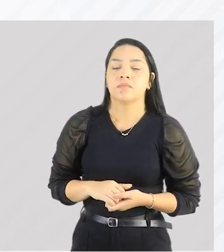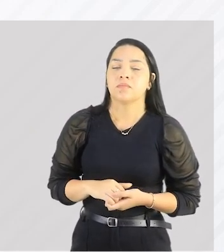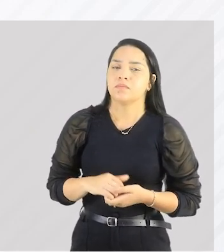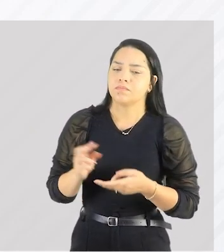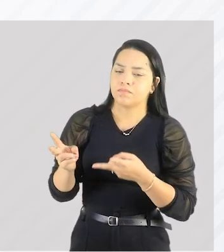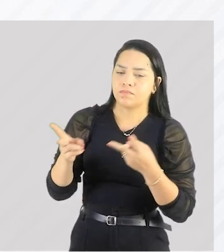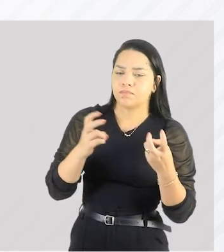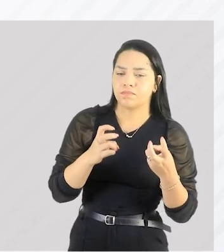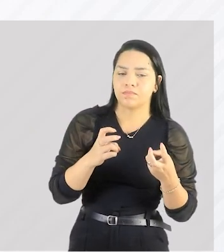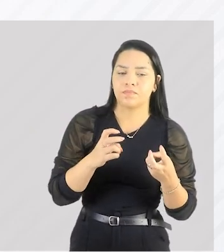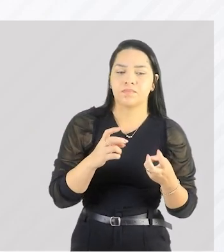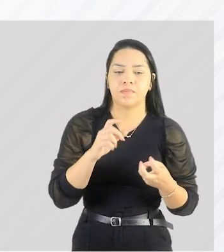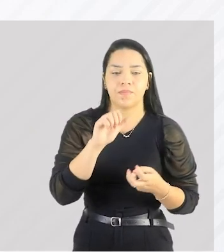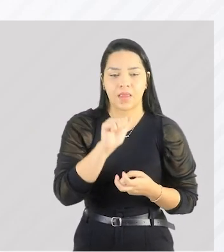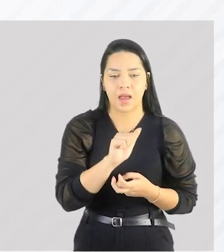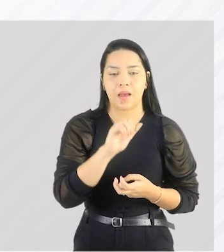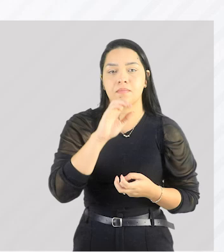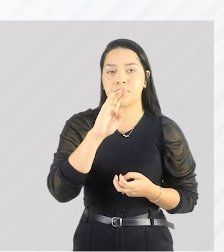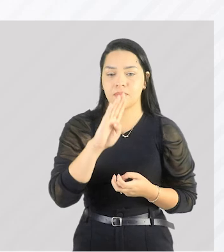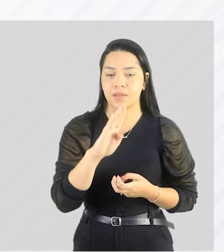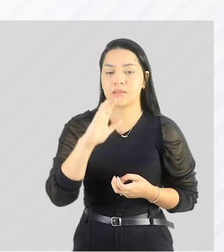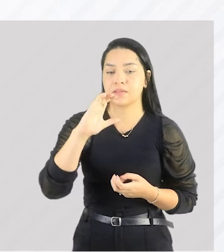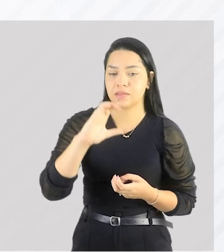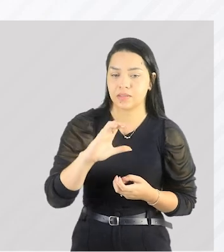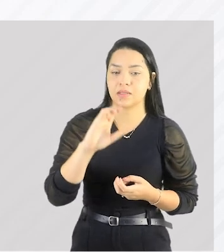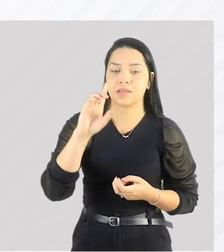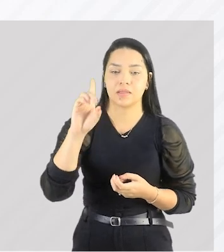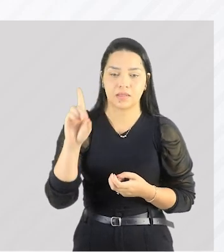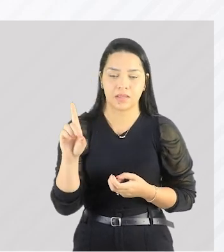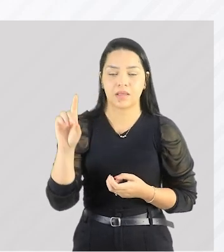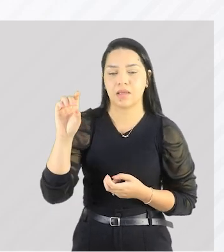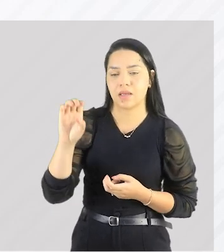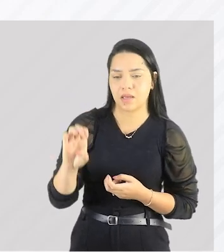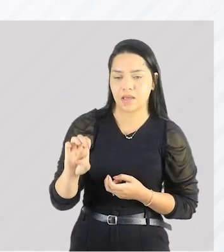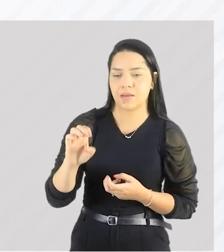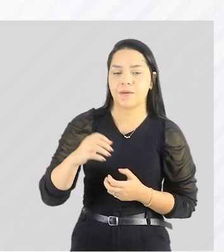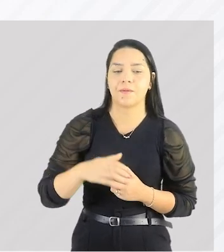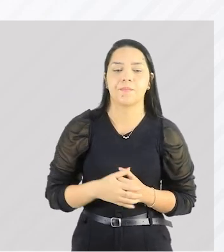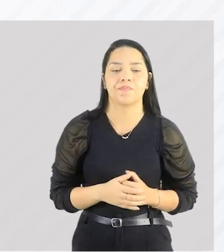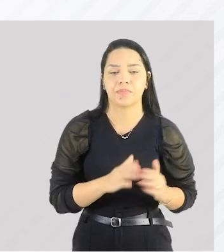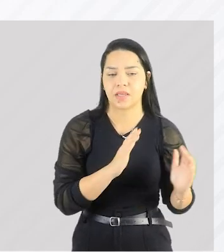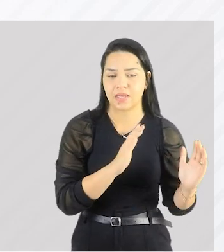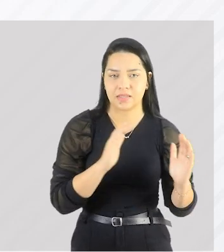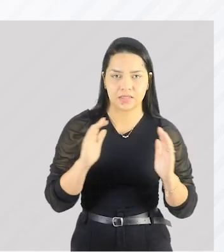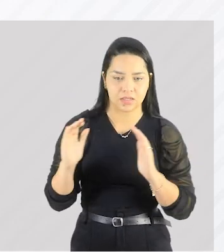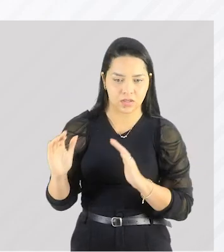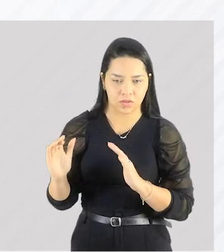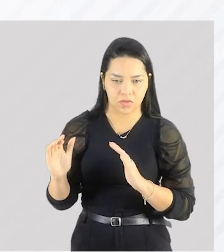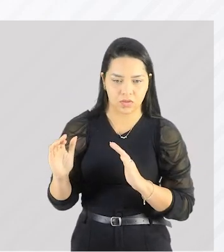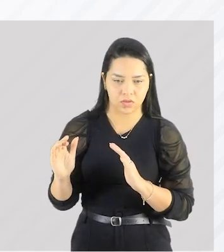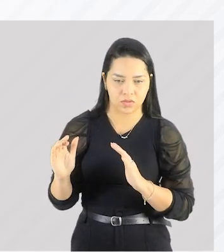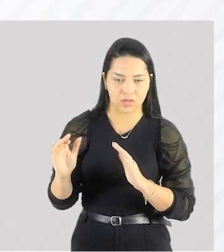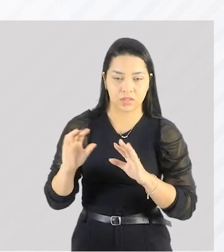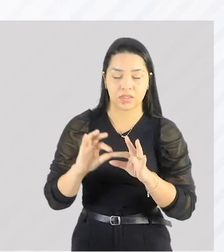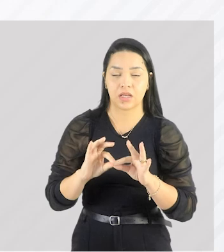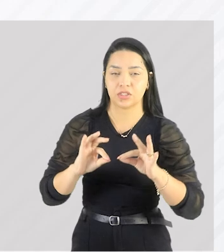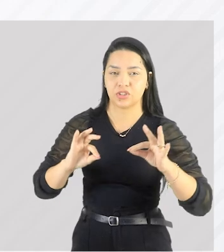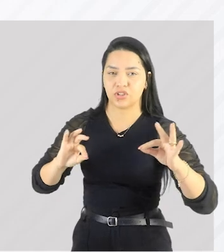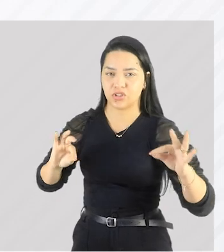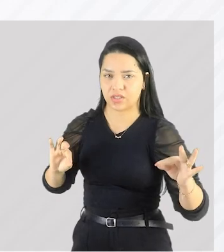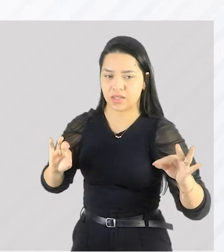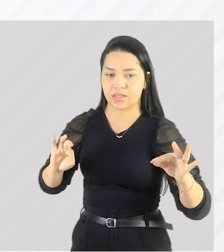constante universal da gravitação, ok? E F é a intensidade da força gravitacional que